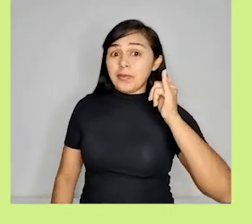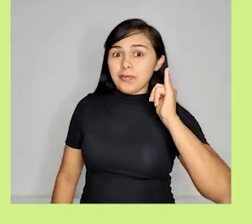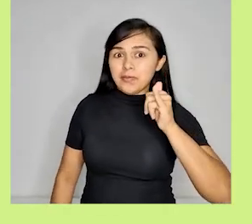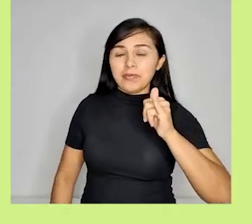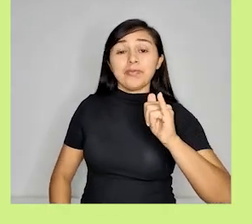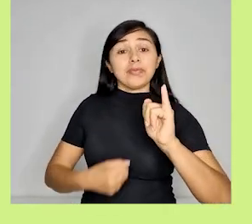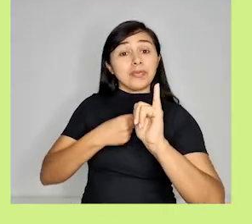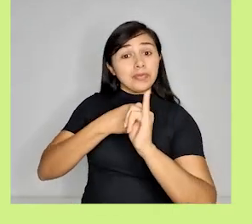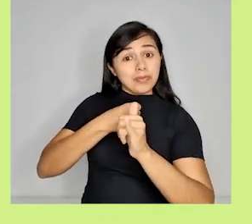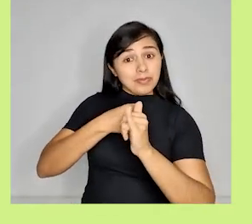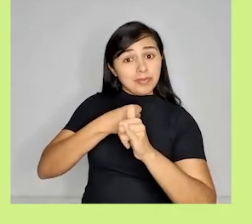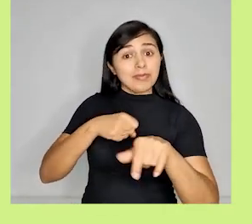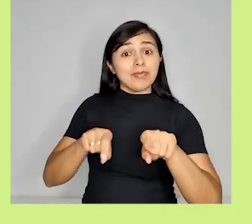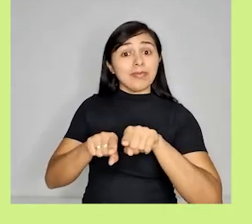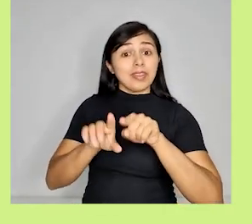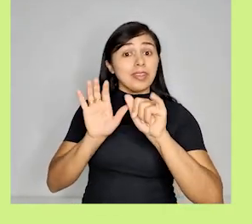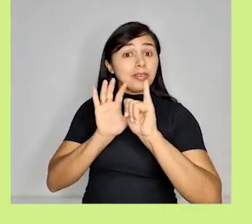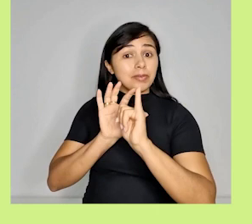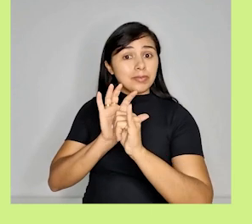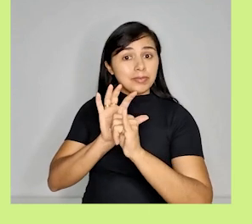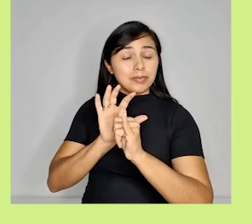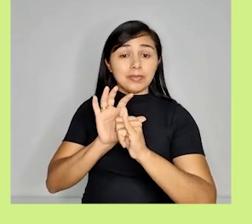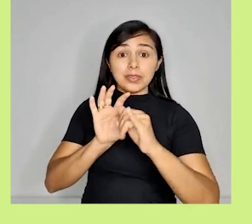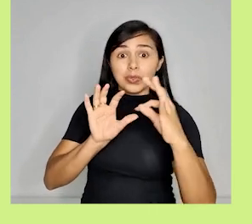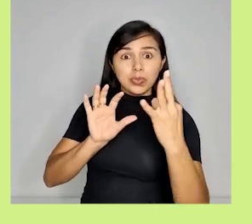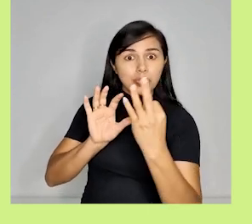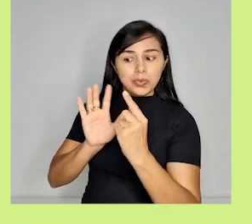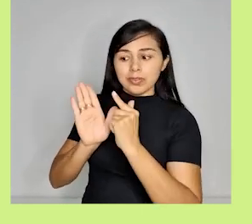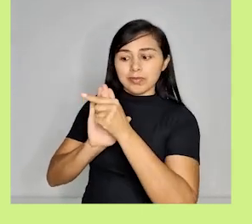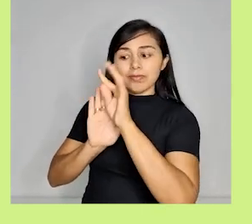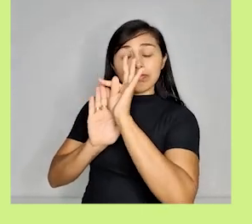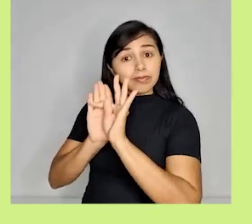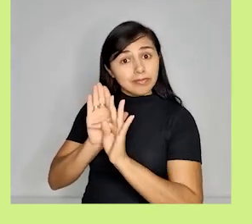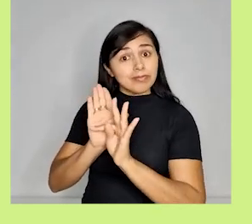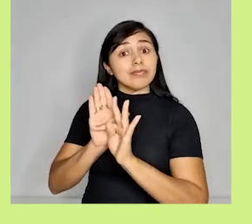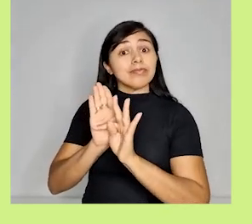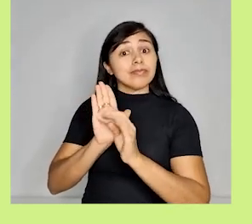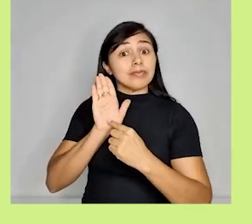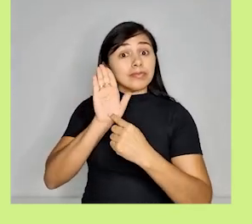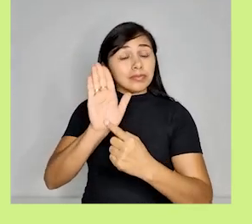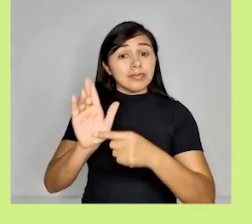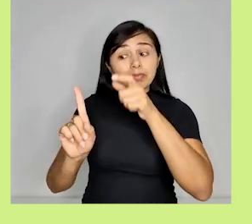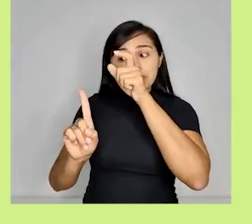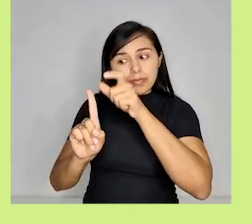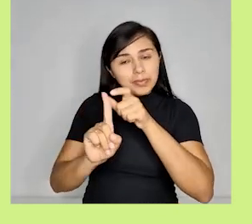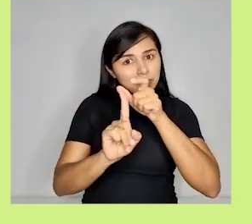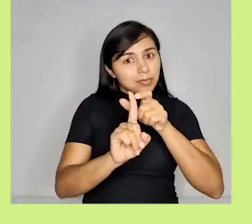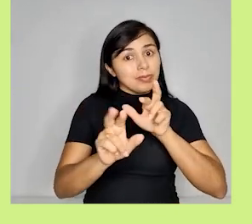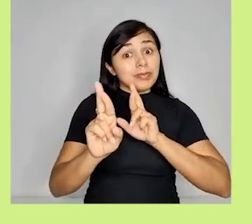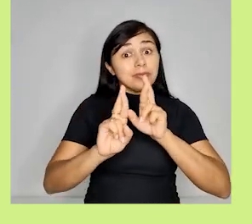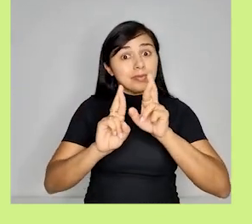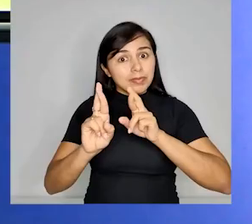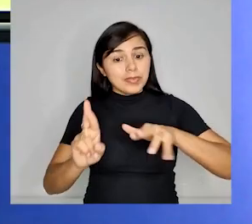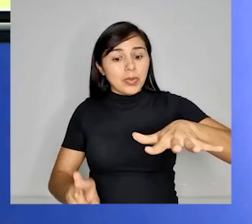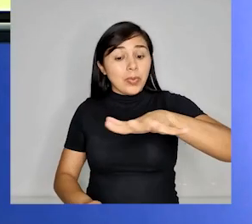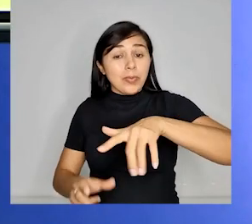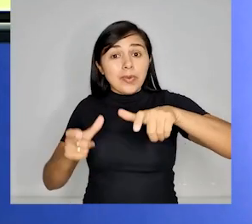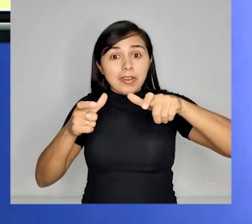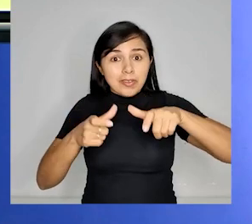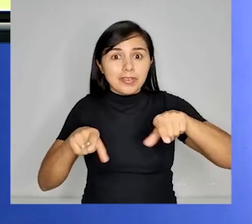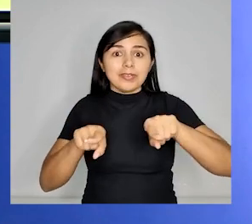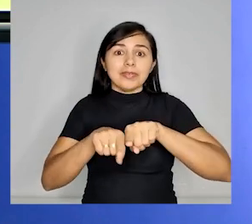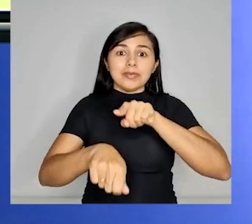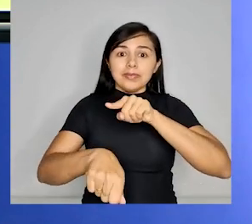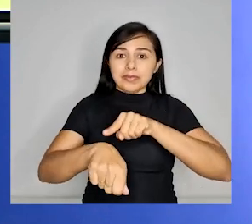a crônica e as fábulas. Todos eles apresentam personagens que agem num determinado espaço e num determinado